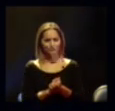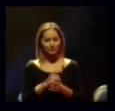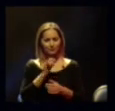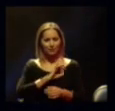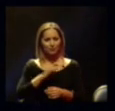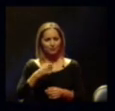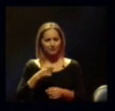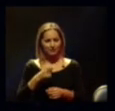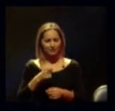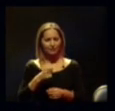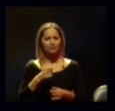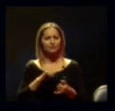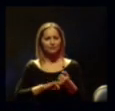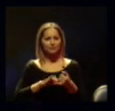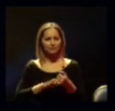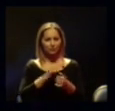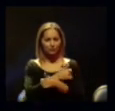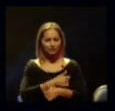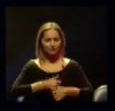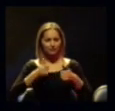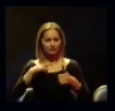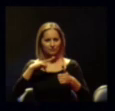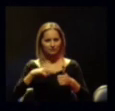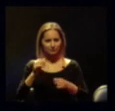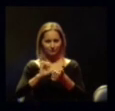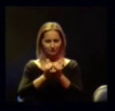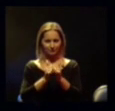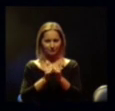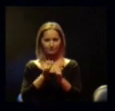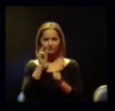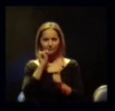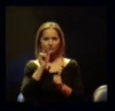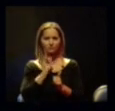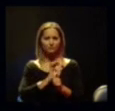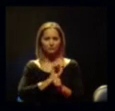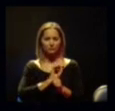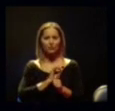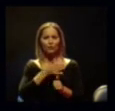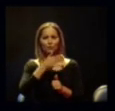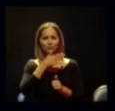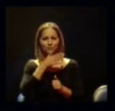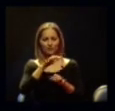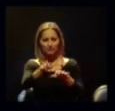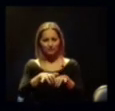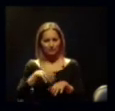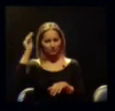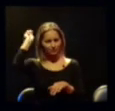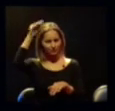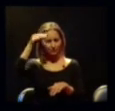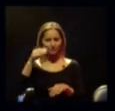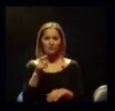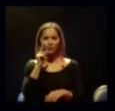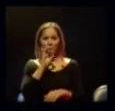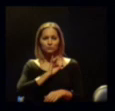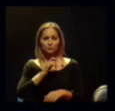da Associação de Cidades Portuguesas do Desporto, Senhoras e Senhores Deputados da Assembleia da República, Senhor